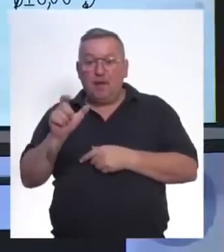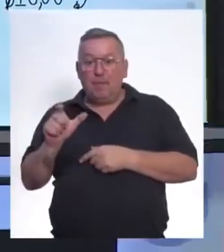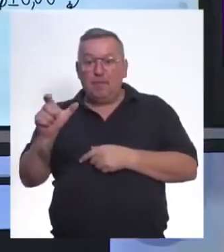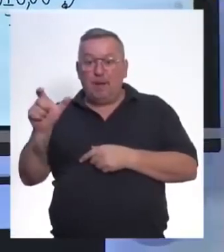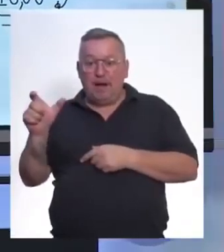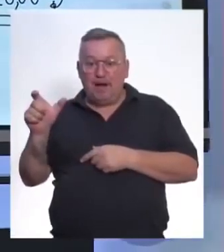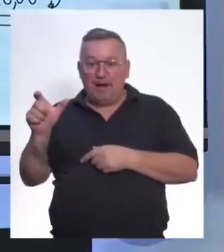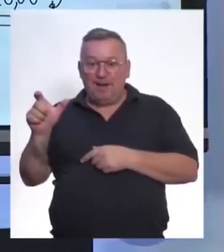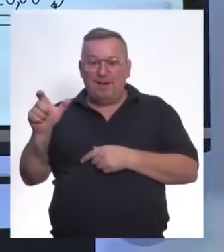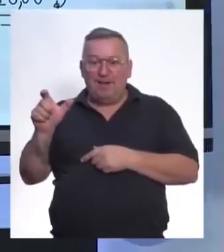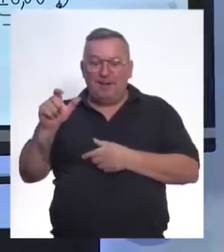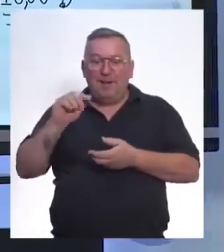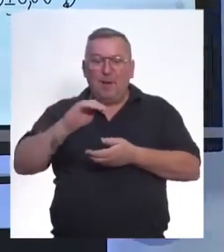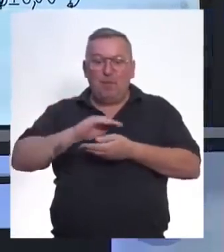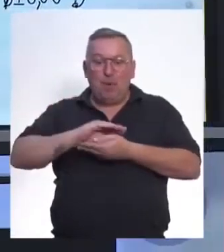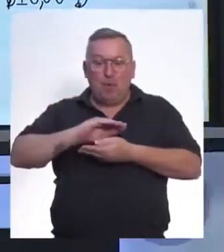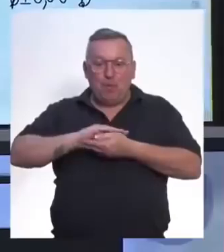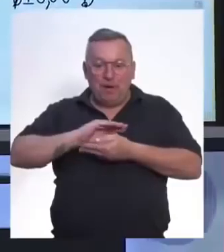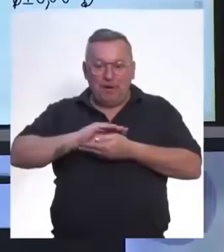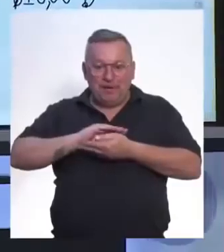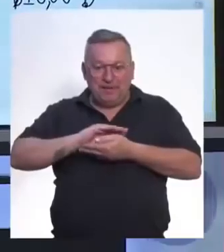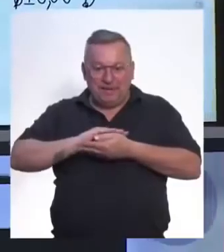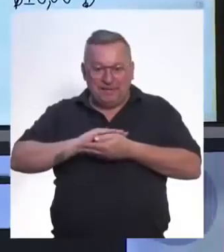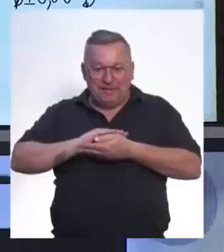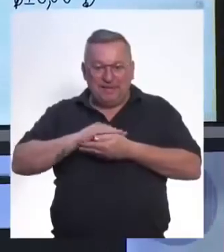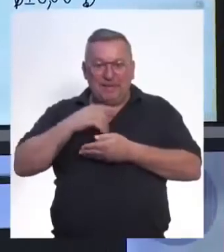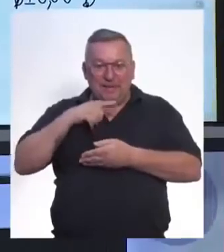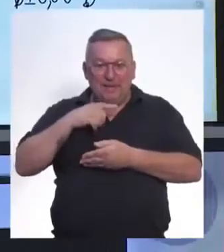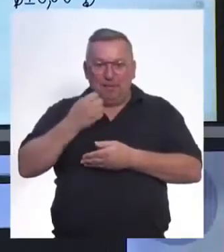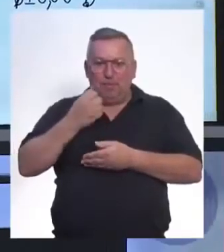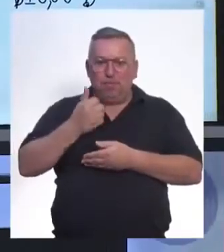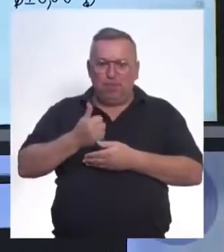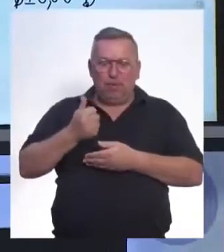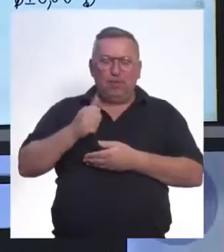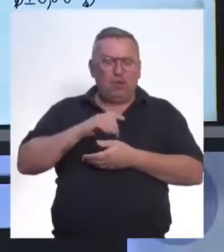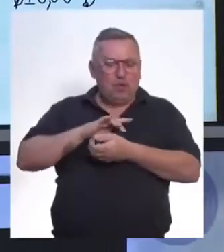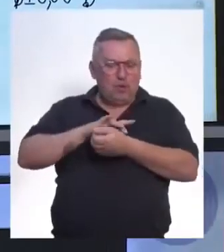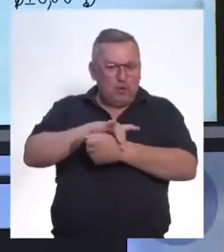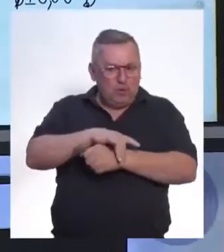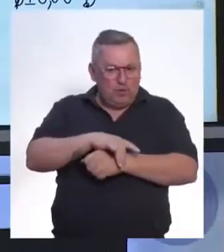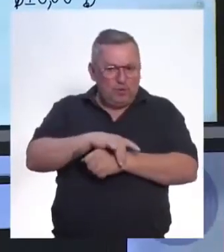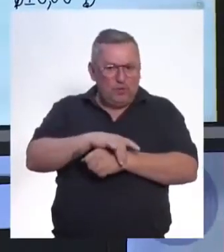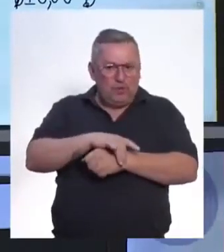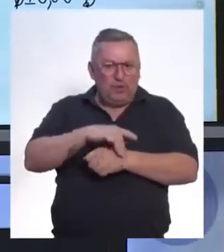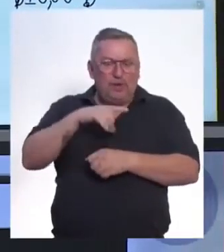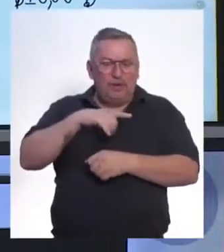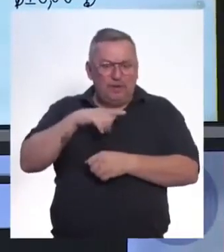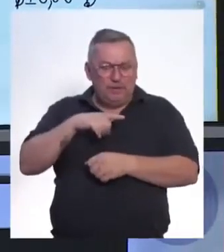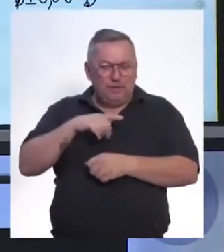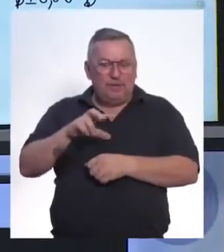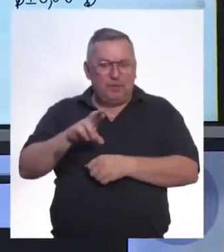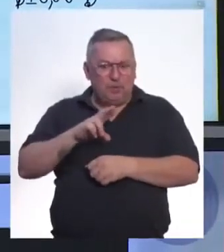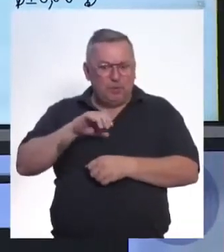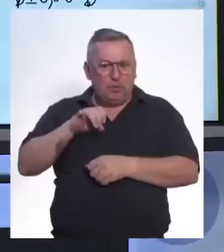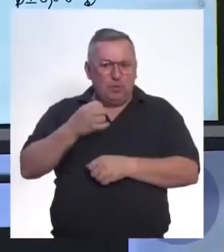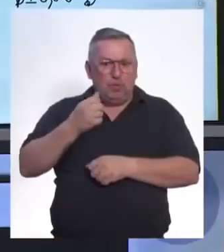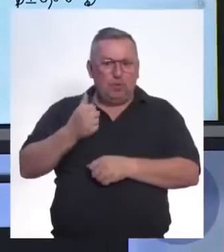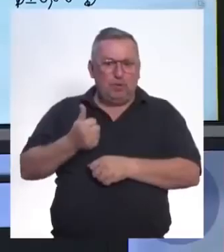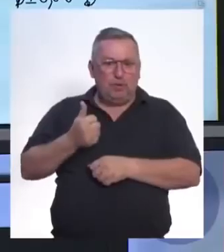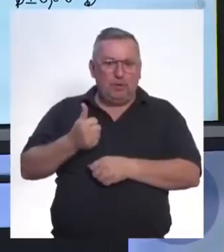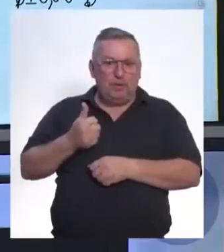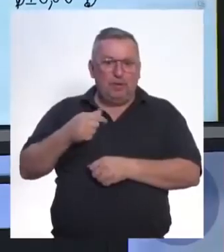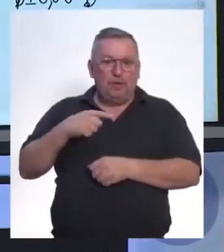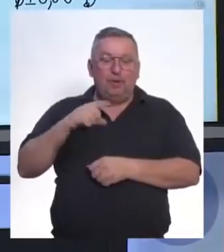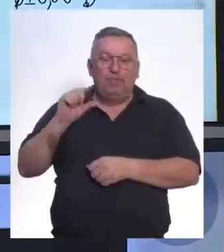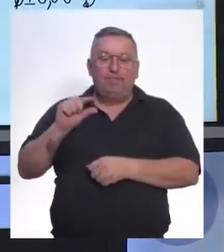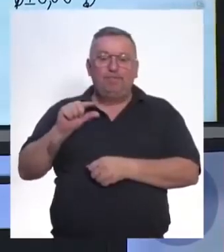Então, perceba que a caderneta de poupança, apesar de ser um investimento bastante seguro, tá? Tendo uma liquidez muito boa, tá? Ela